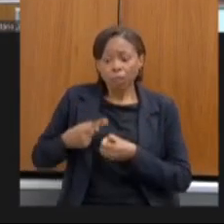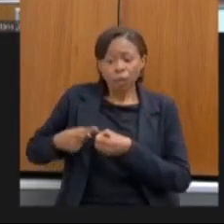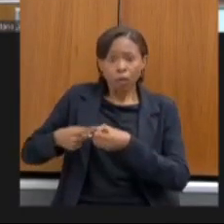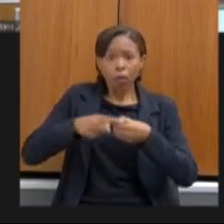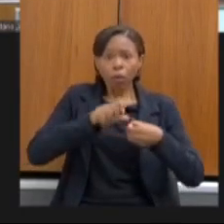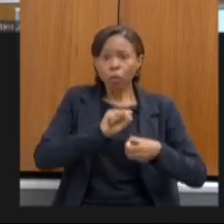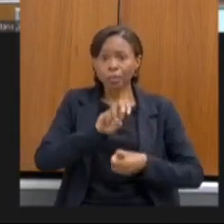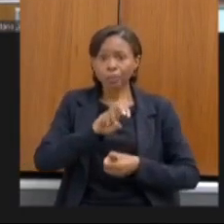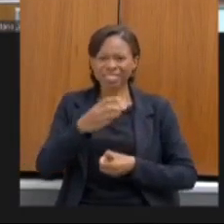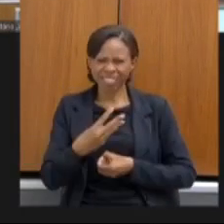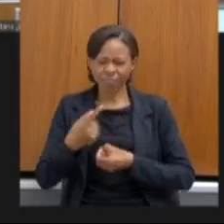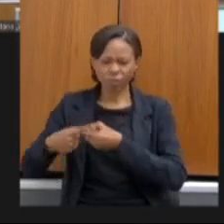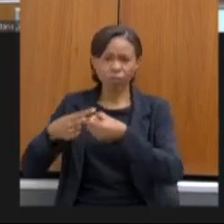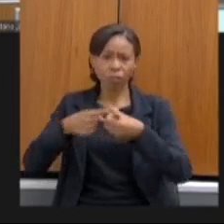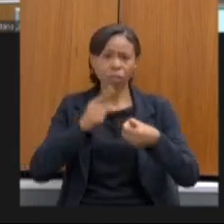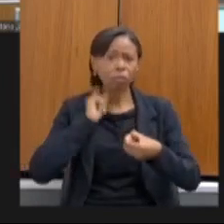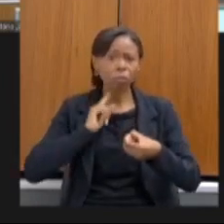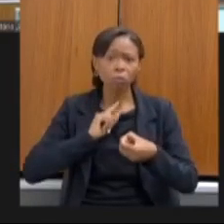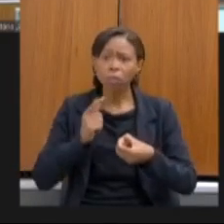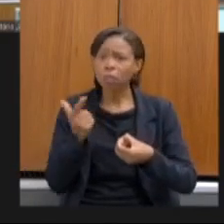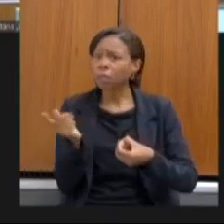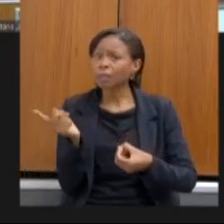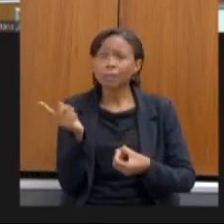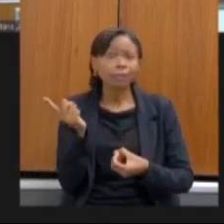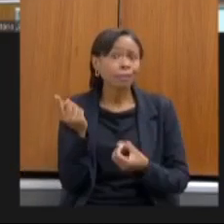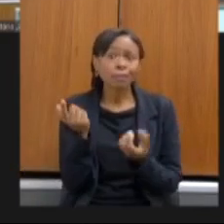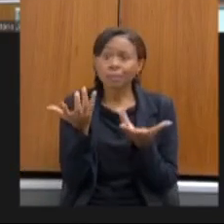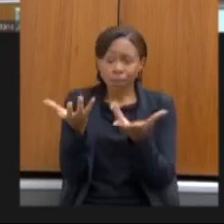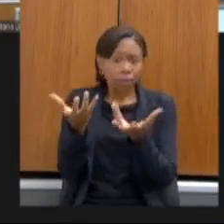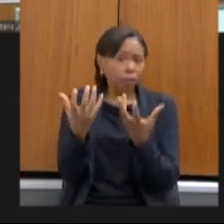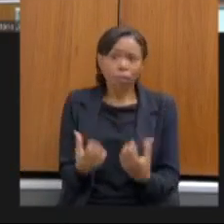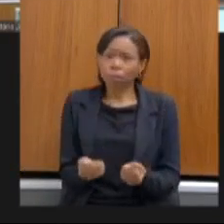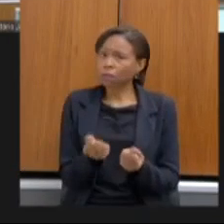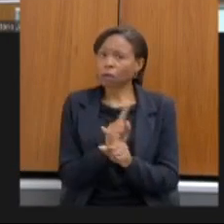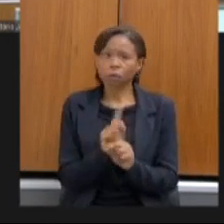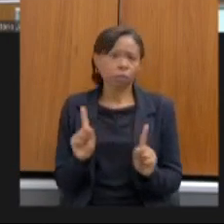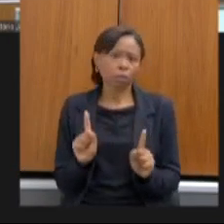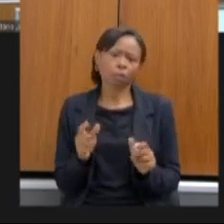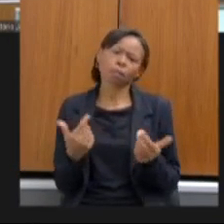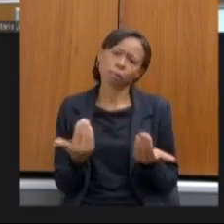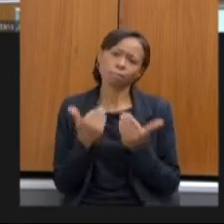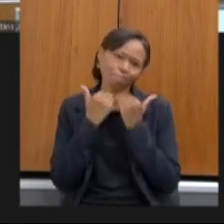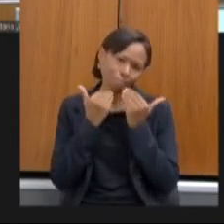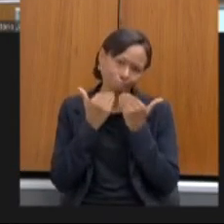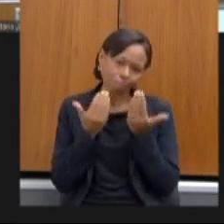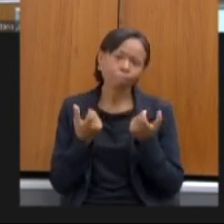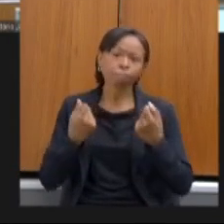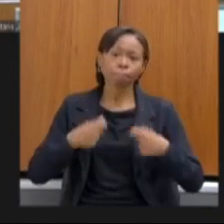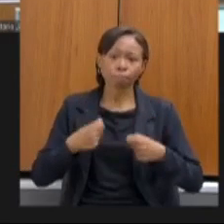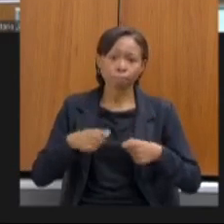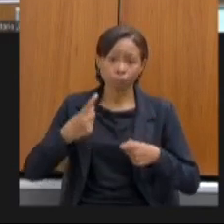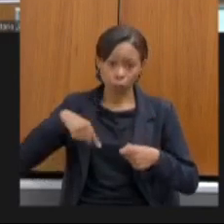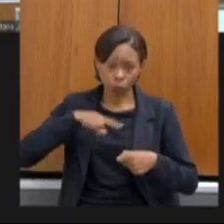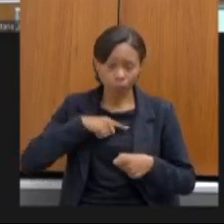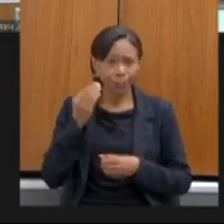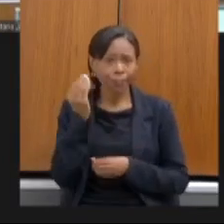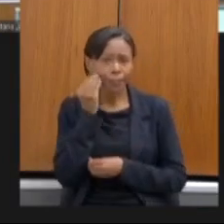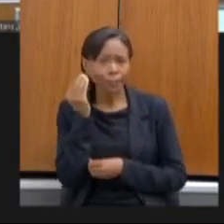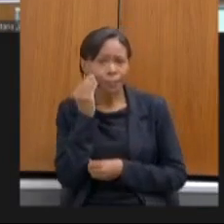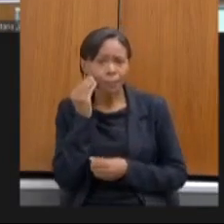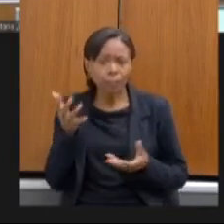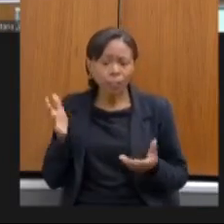um simples mineiros não comprarem a ideia então nós estamos tentando de forma a sensibilizar